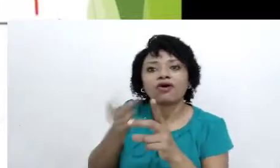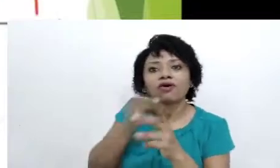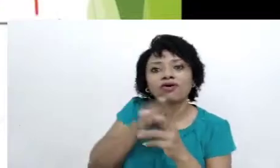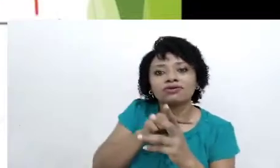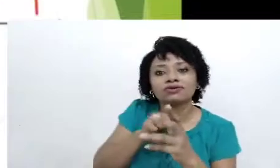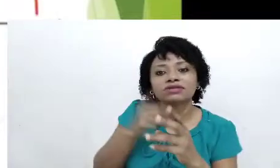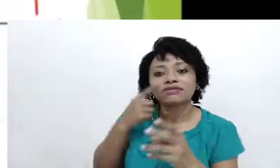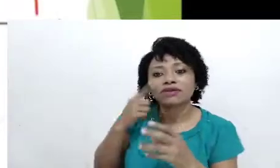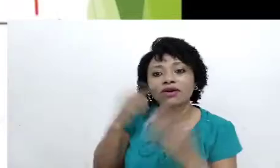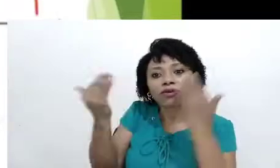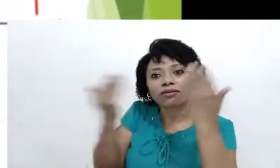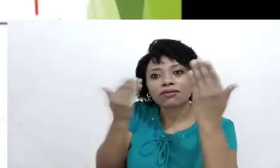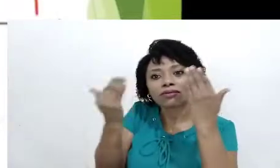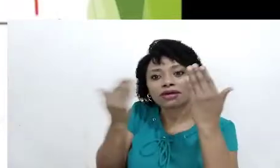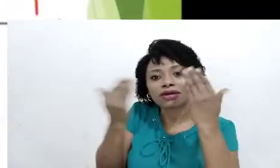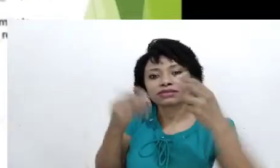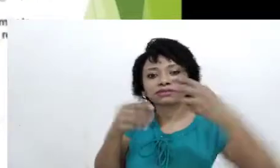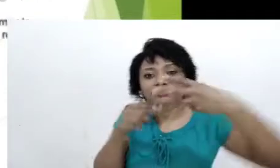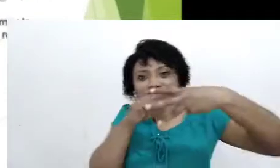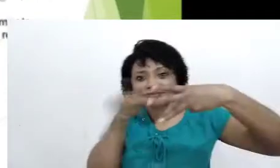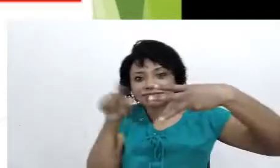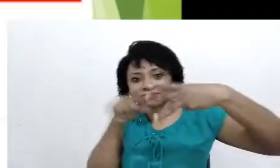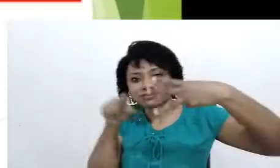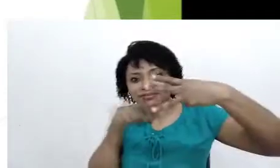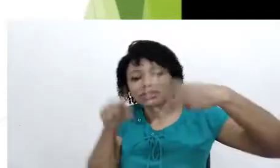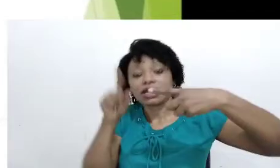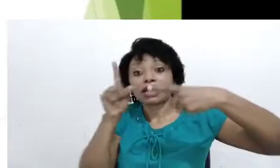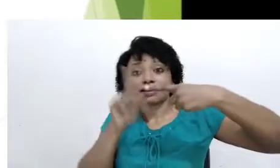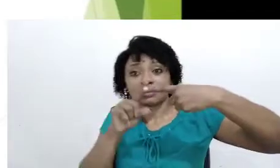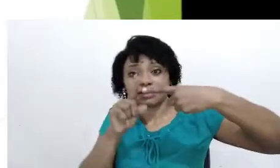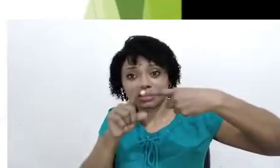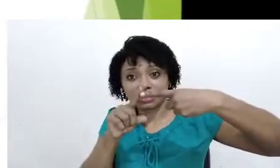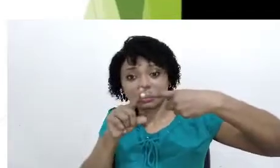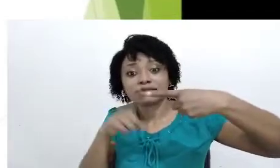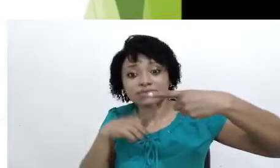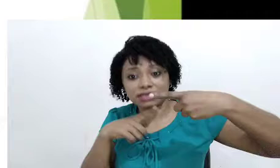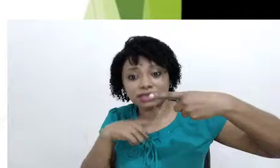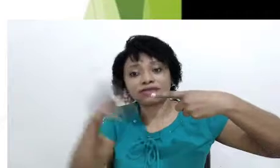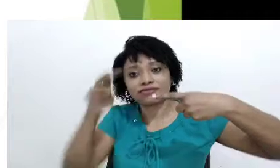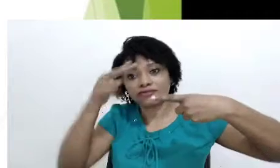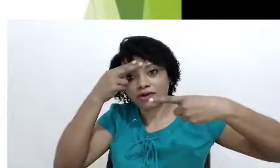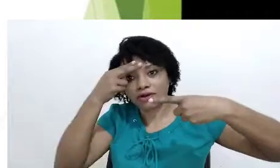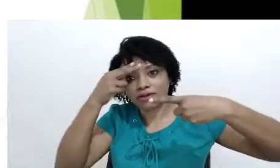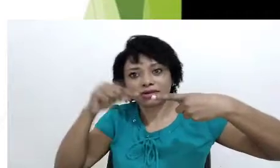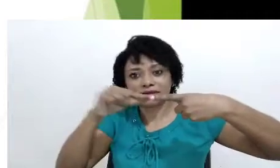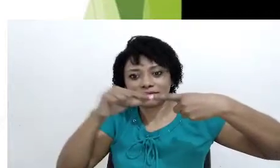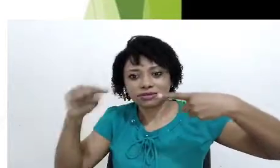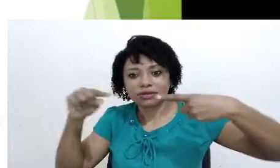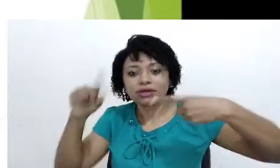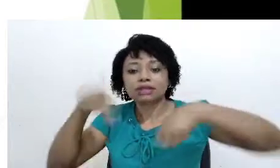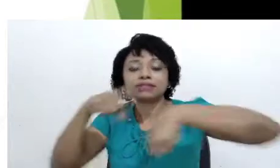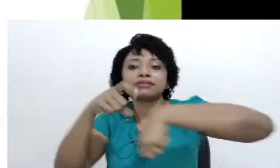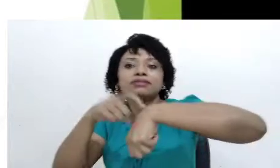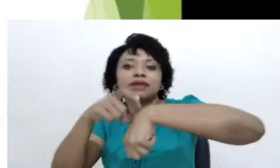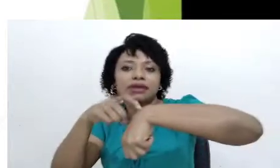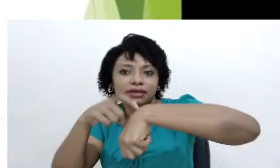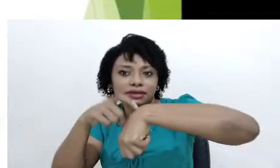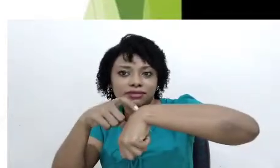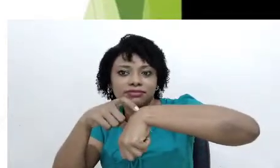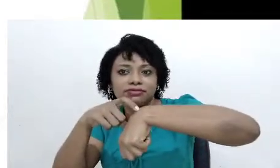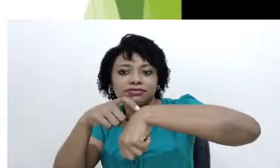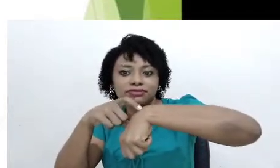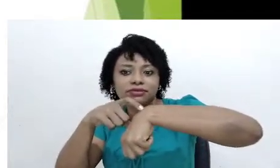para baixo. Se a gente voltar um pouco aqui os slides e observar as equações, a gente tem uma equação